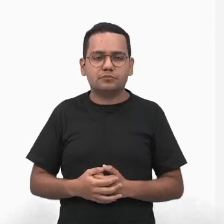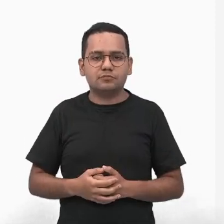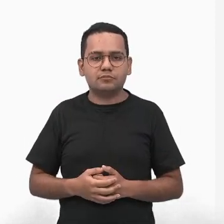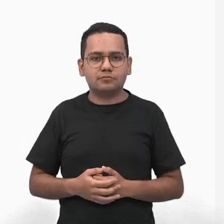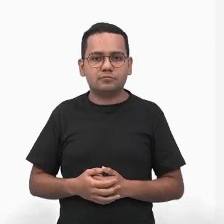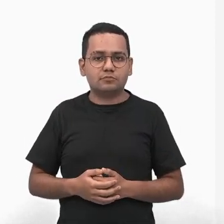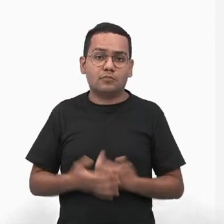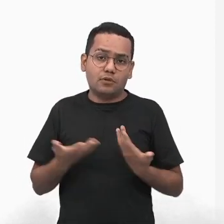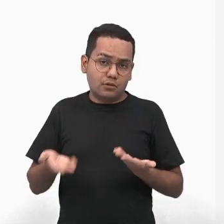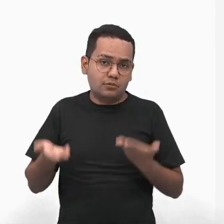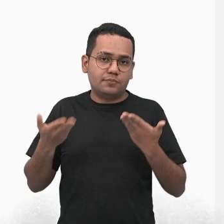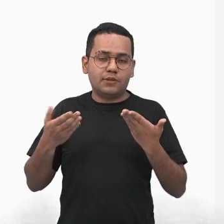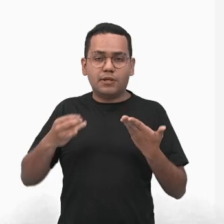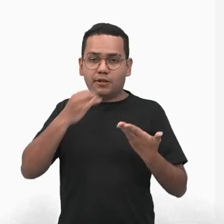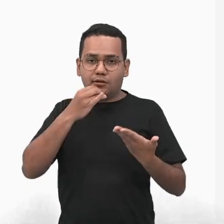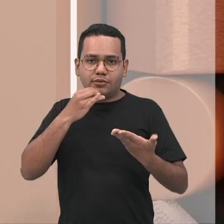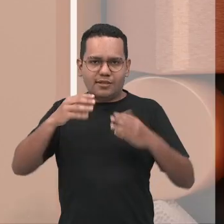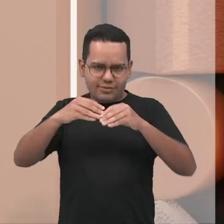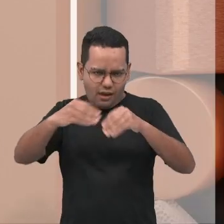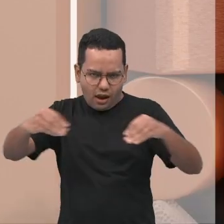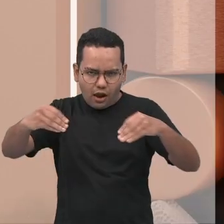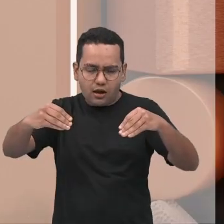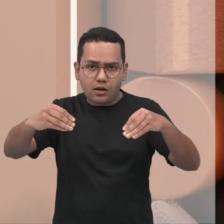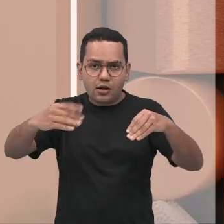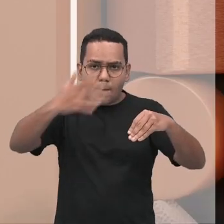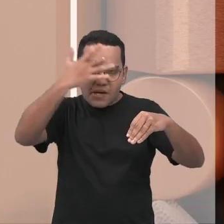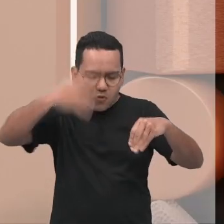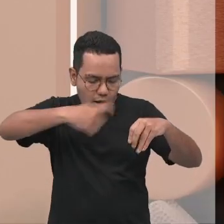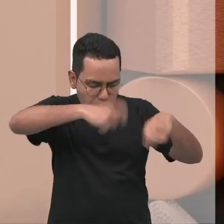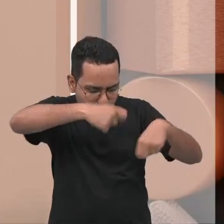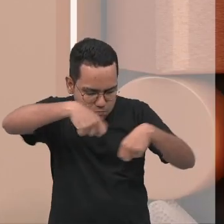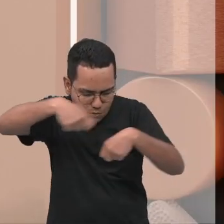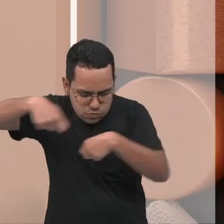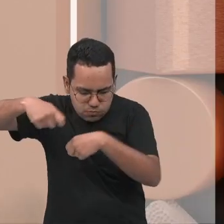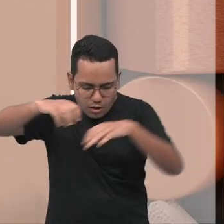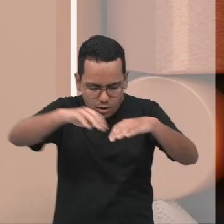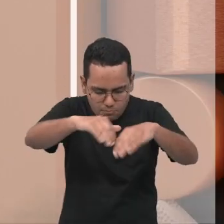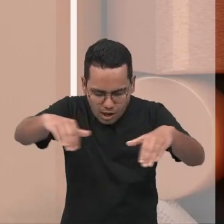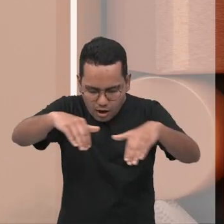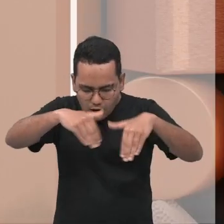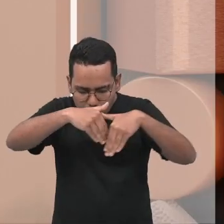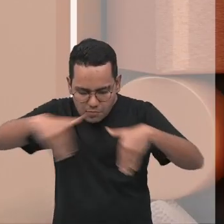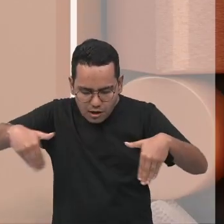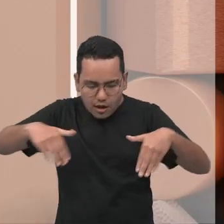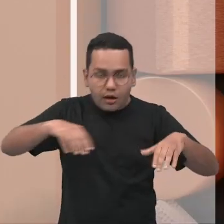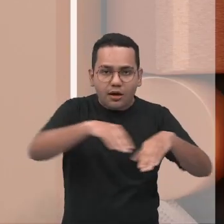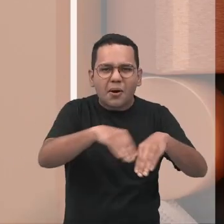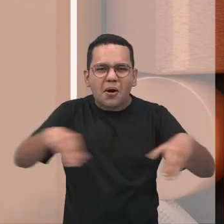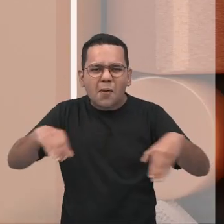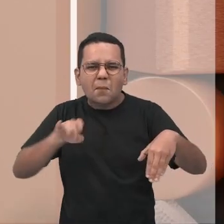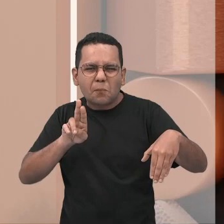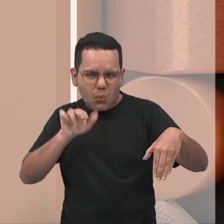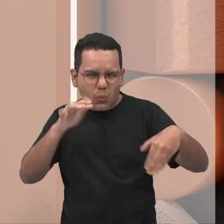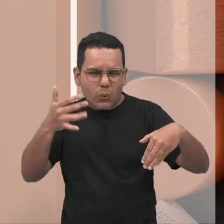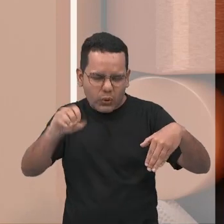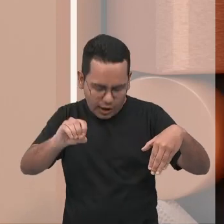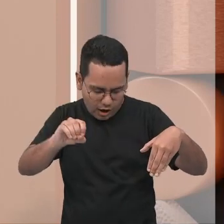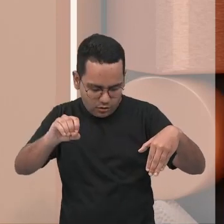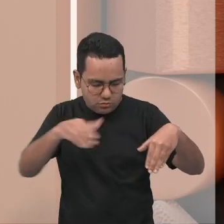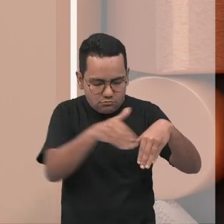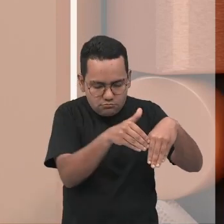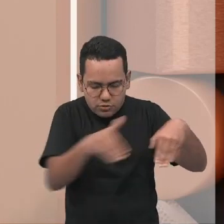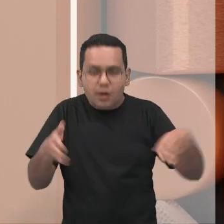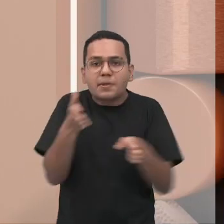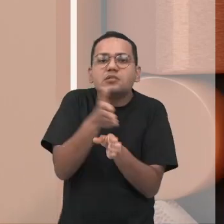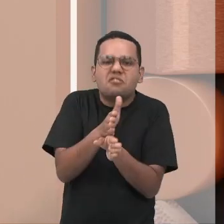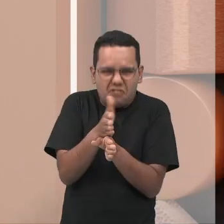um buraco no chão onde o exército constrói para marcar o seu território. Imaginem só, galera,